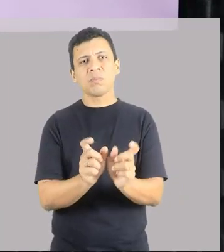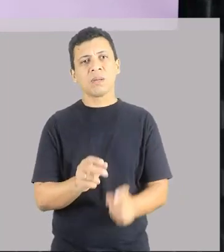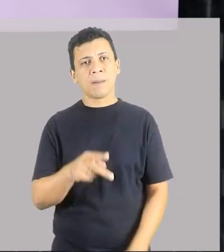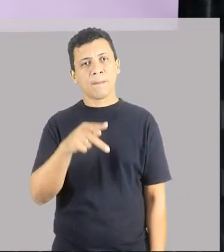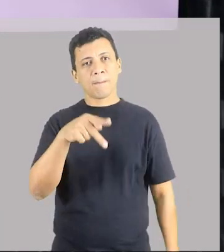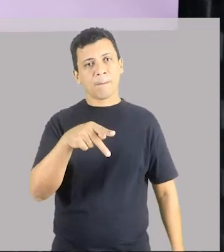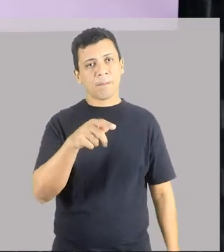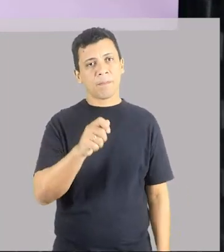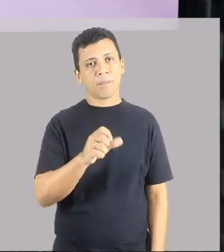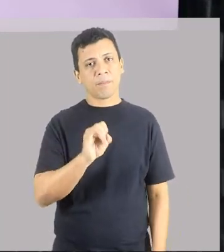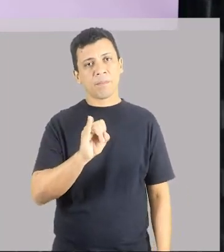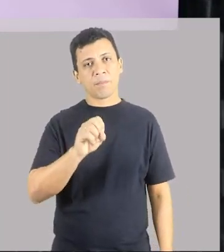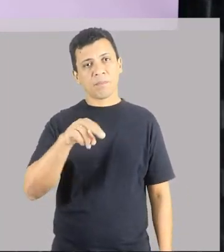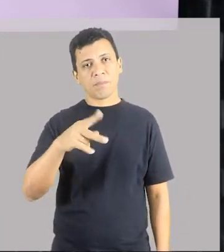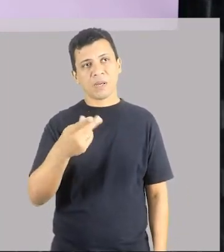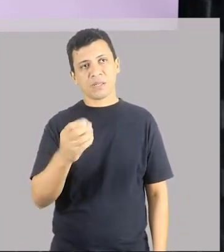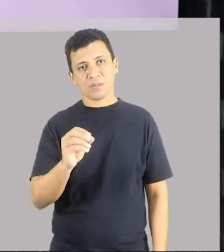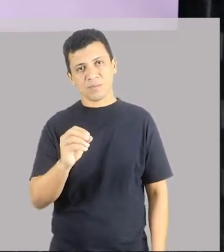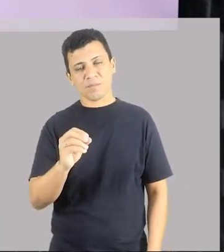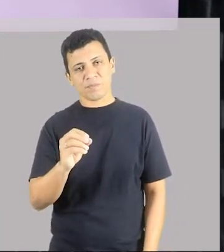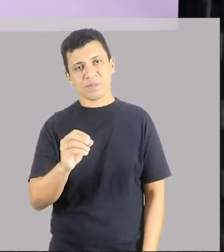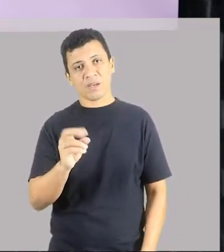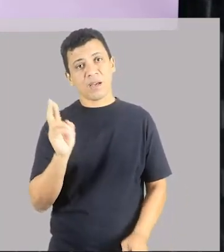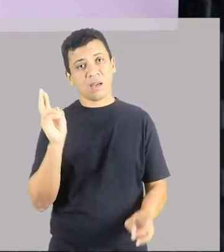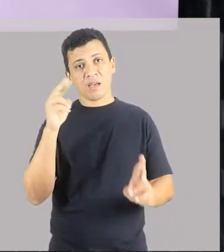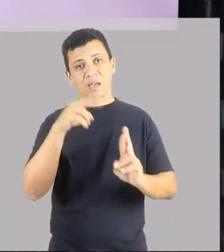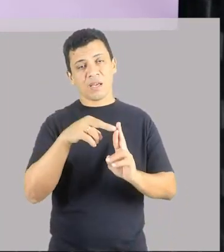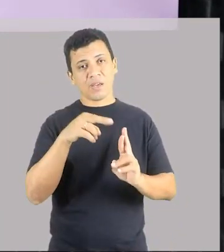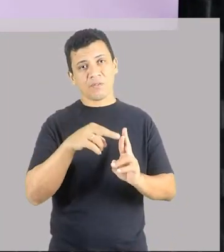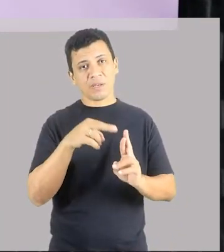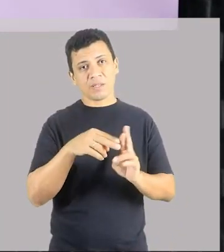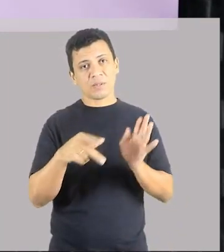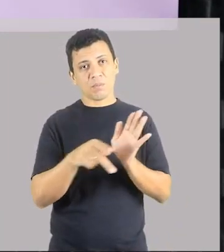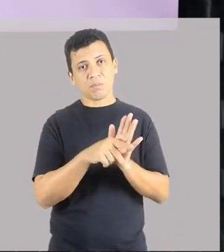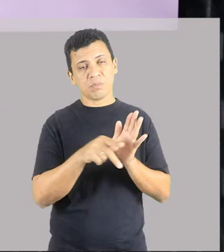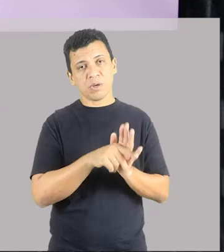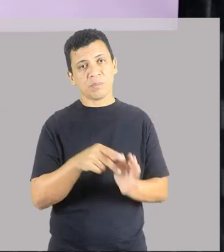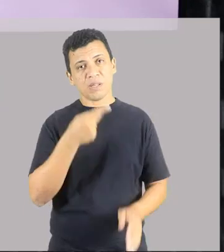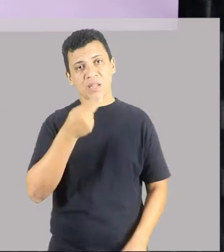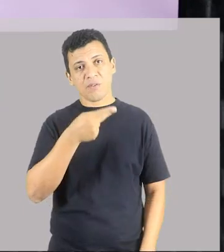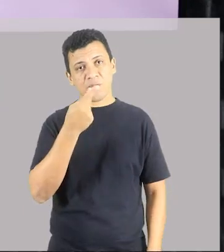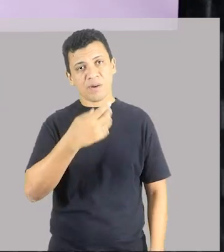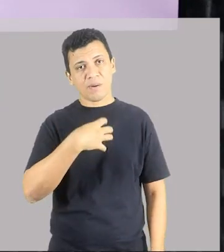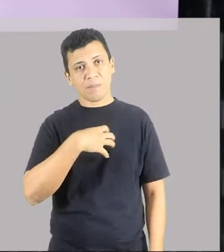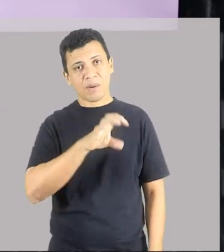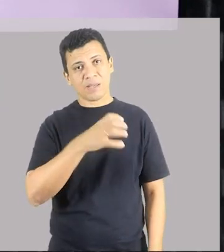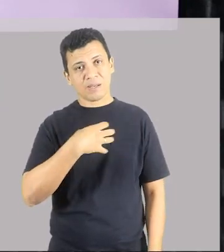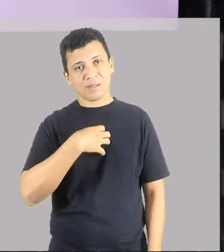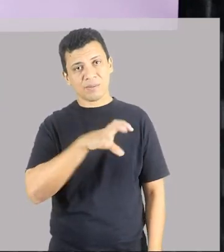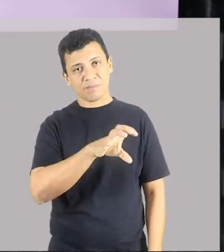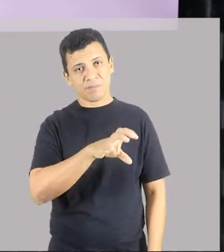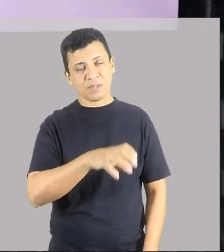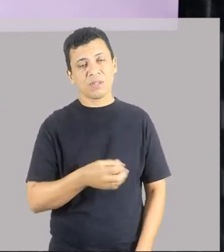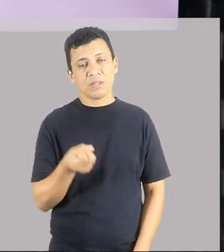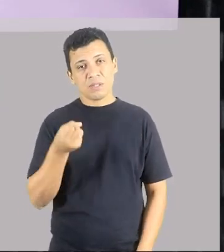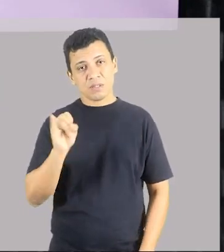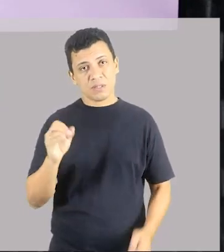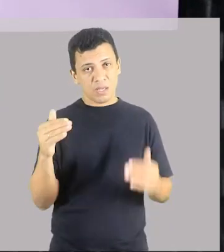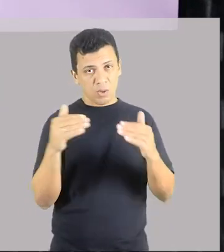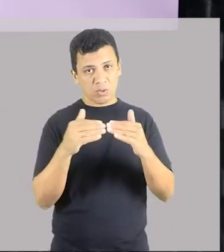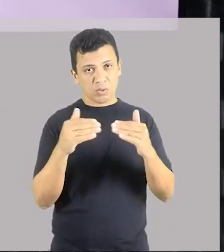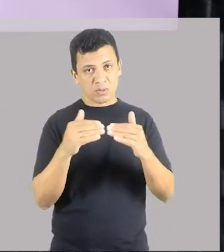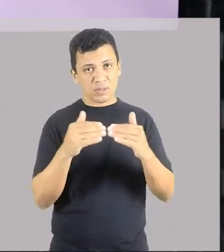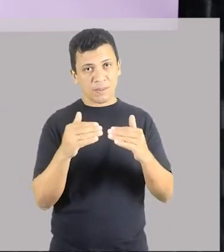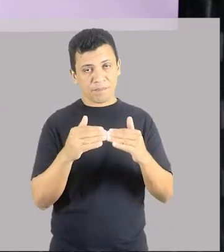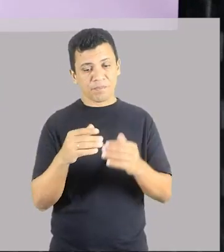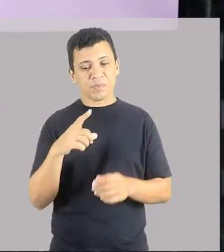Pinho né Fica aí a a a referência da pronúncia baiana tá se eu associar diretamente